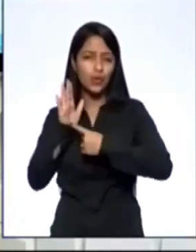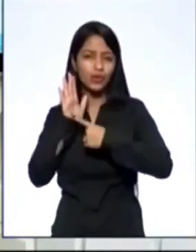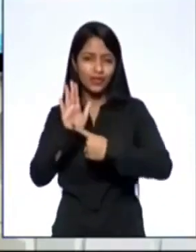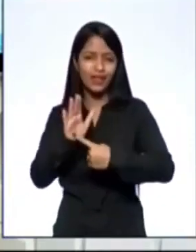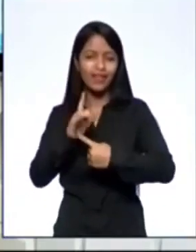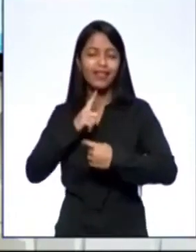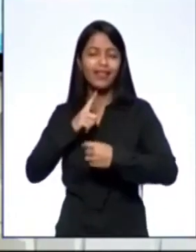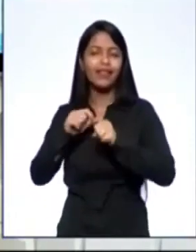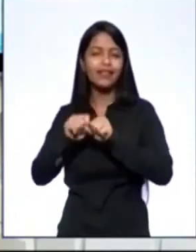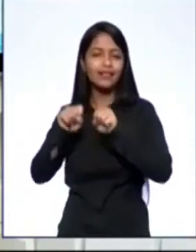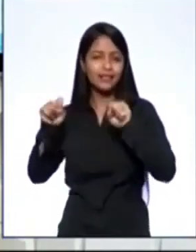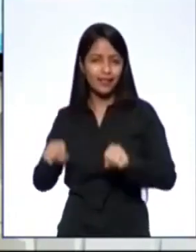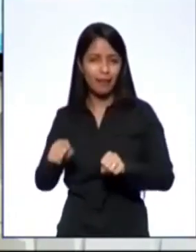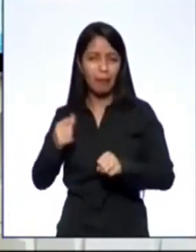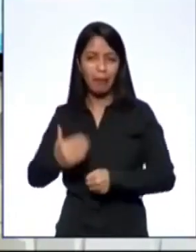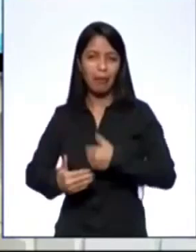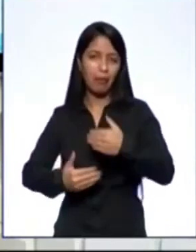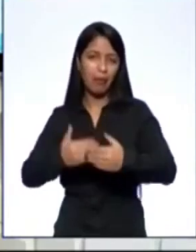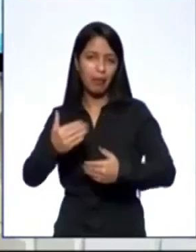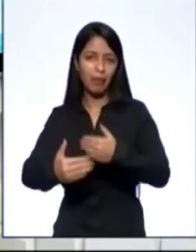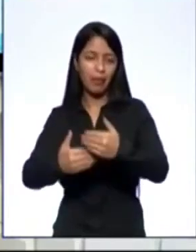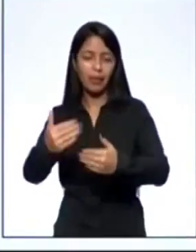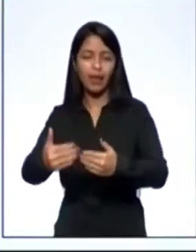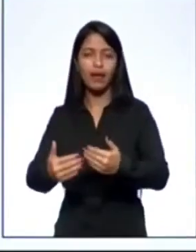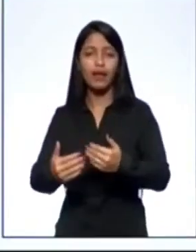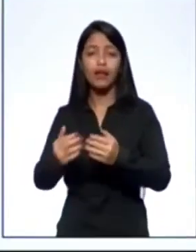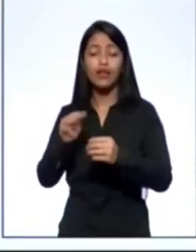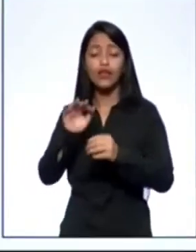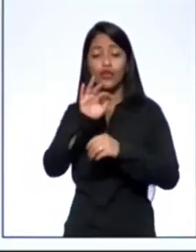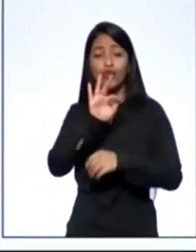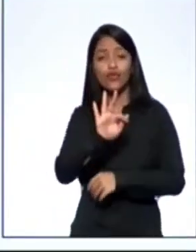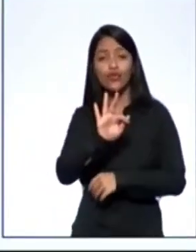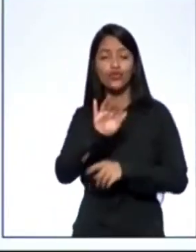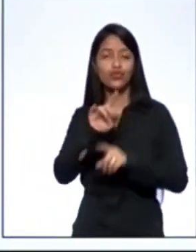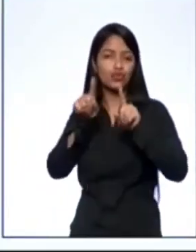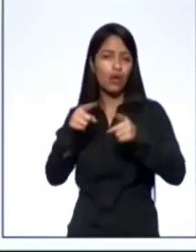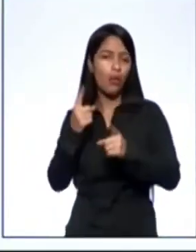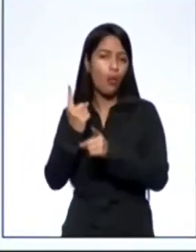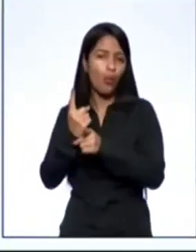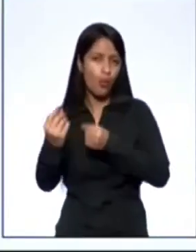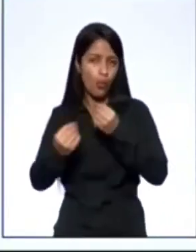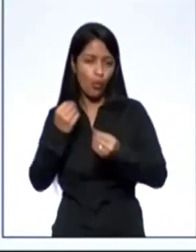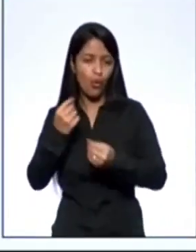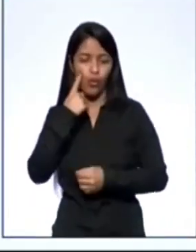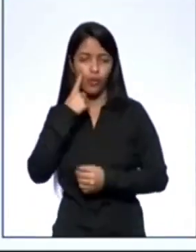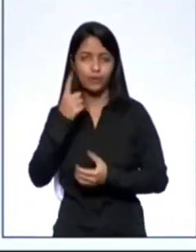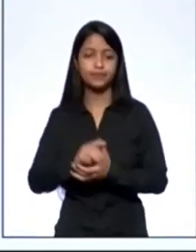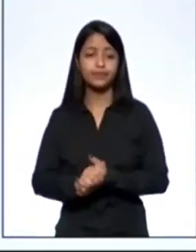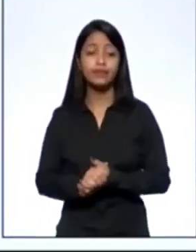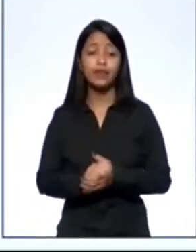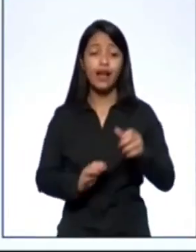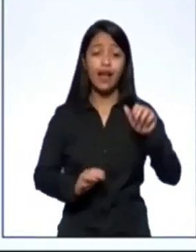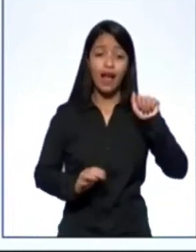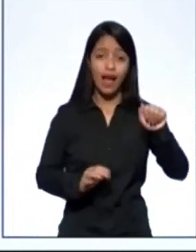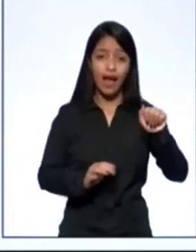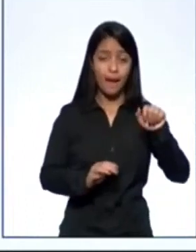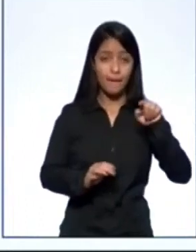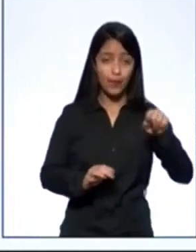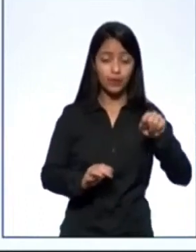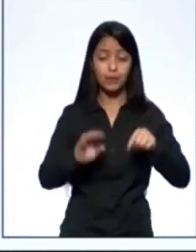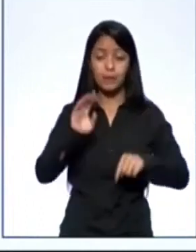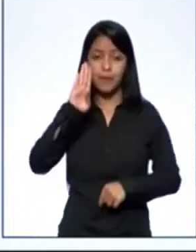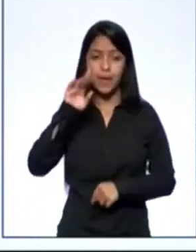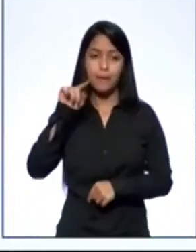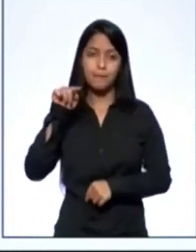famoso sistema minha lá para achar a função tão nós temos o ponto a eo ponto b e nós